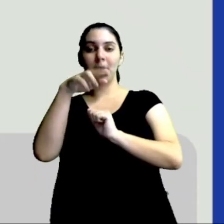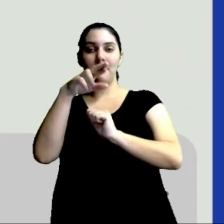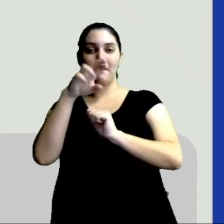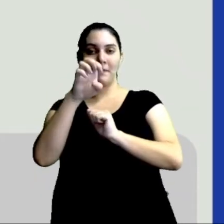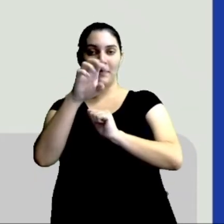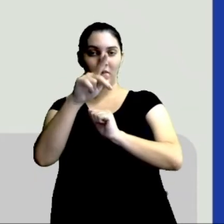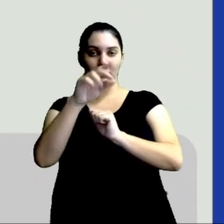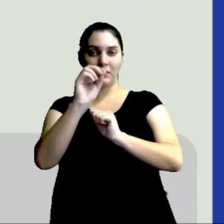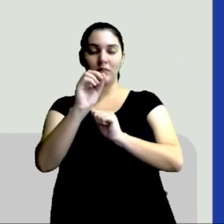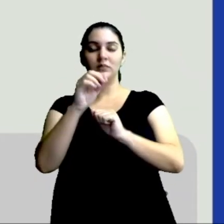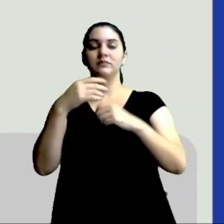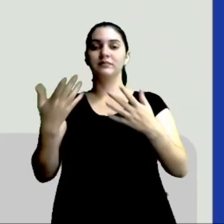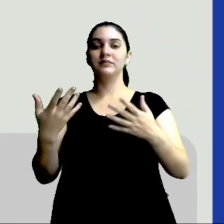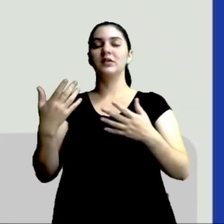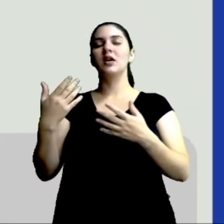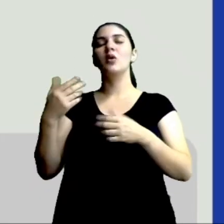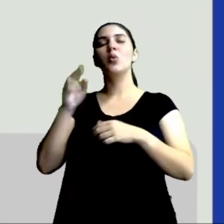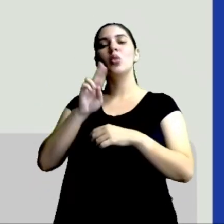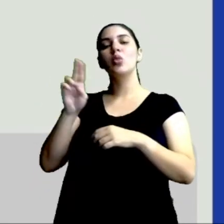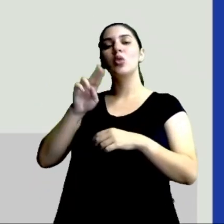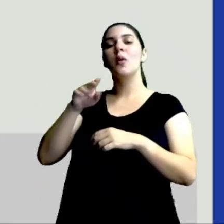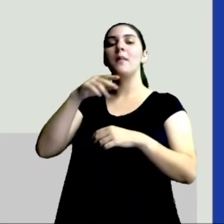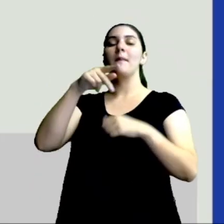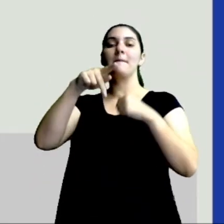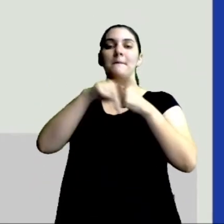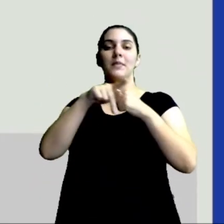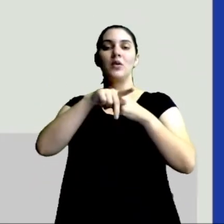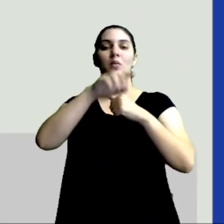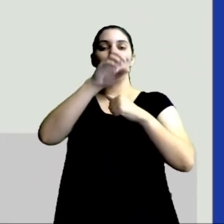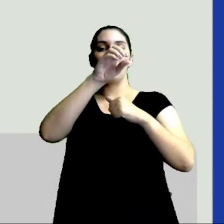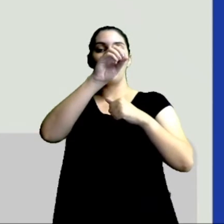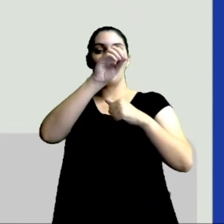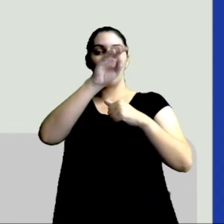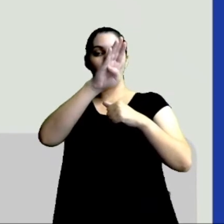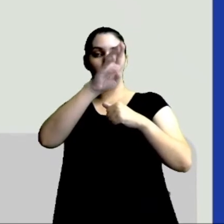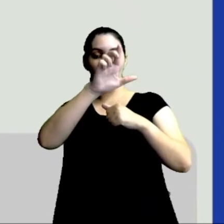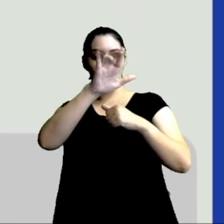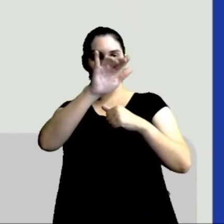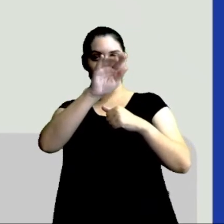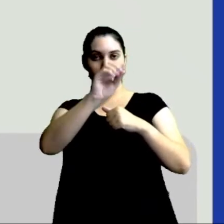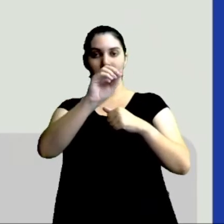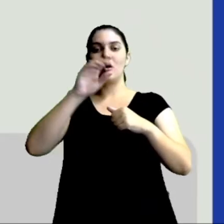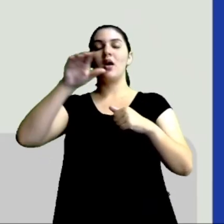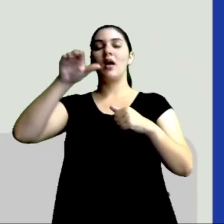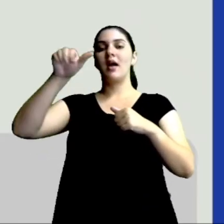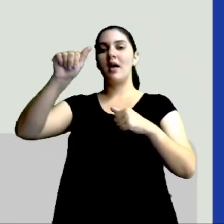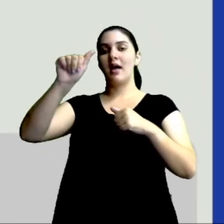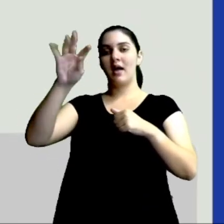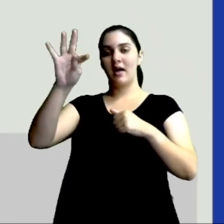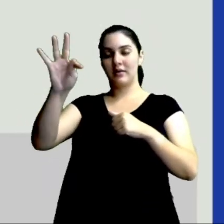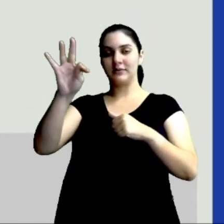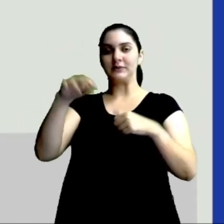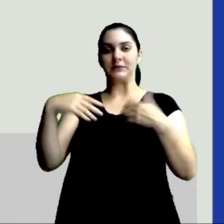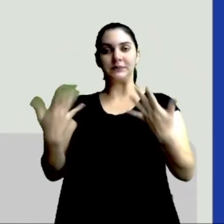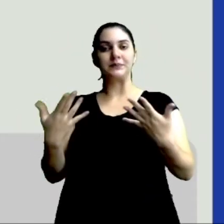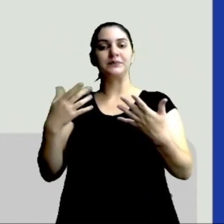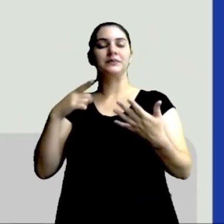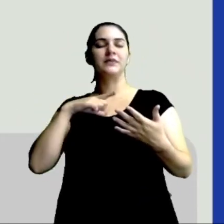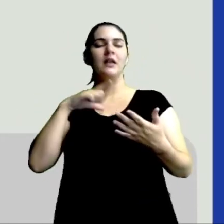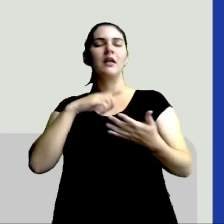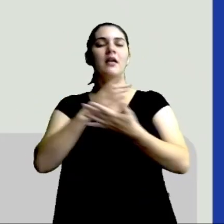chamados de pronomes oblíquos átonos. Então, trouxe alguns exemplos para vocês aqui de pronomes